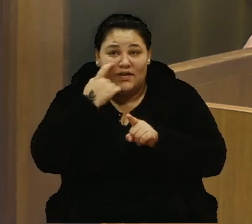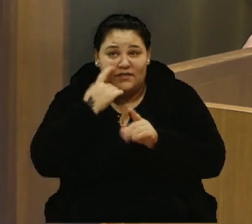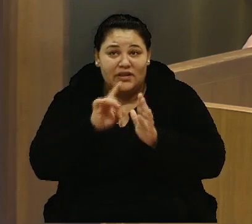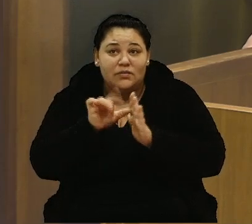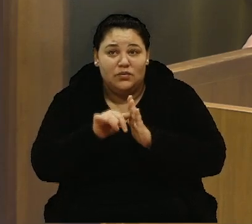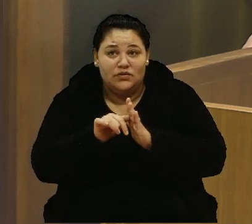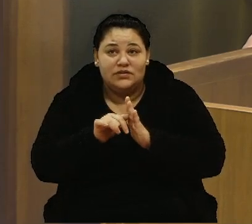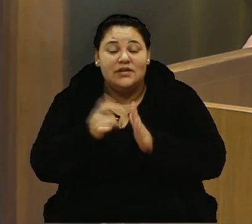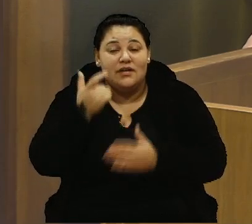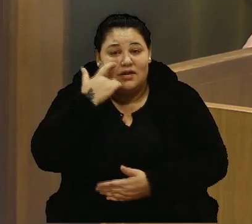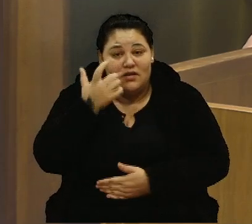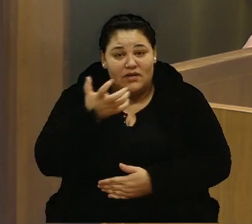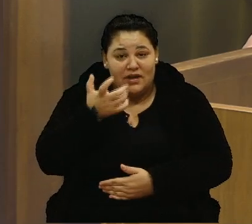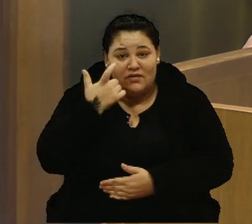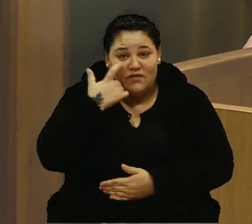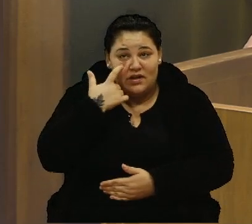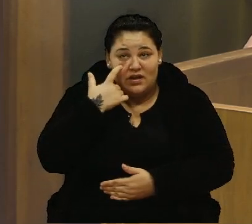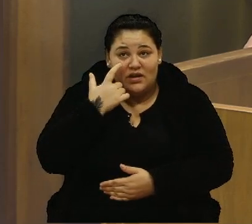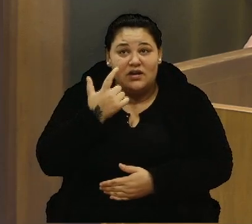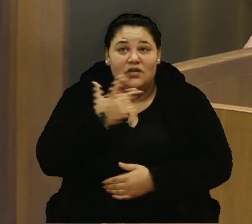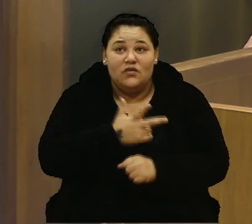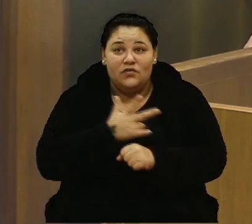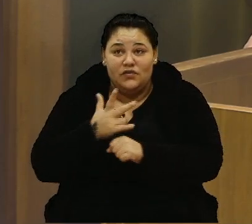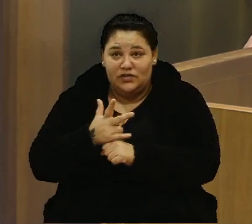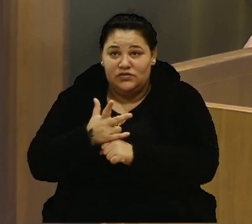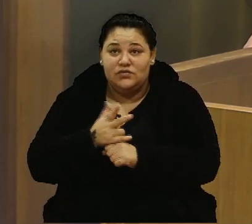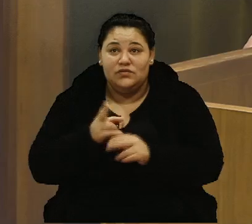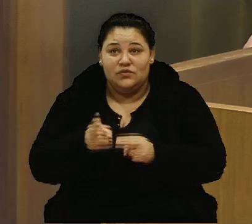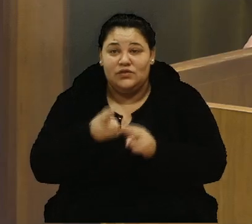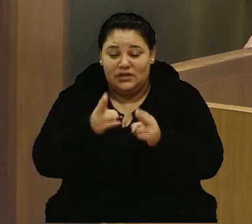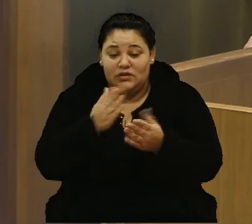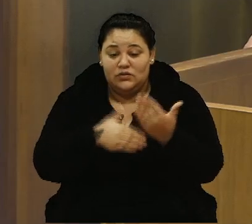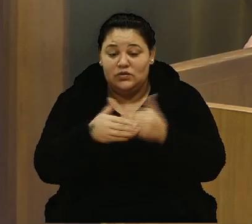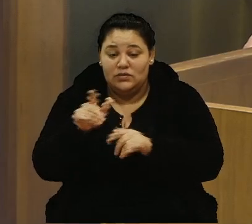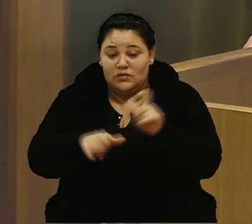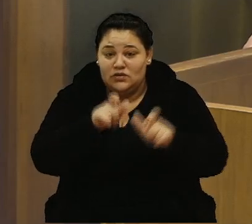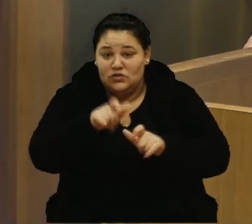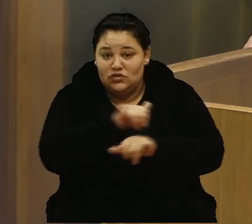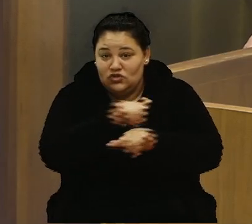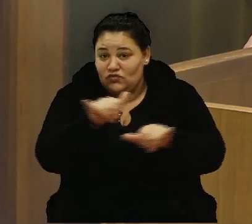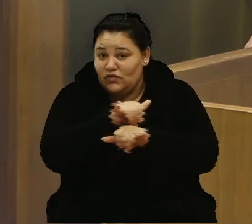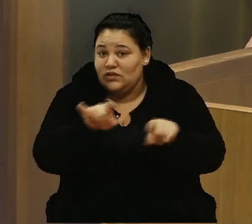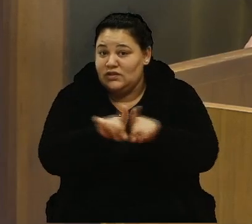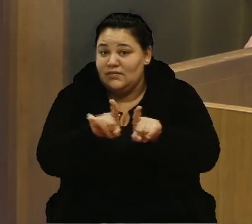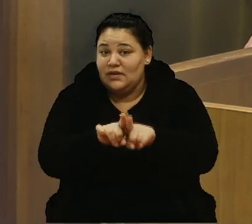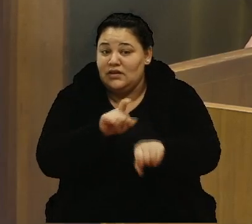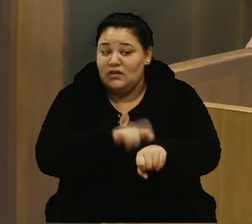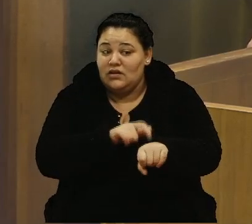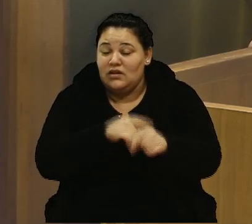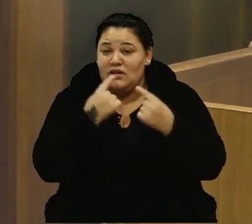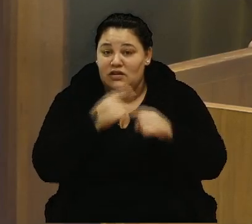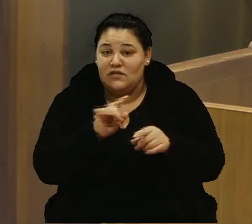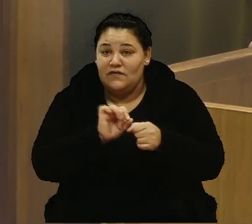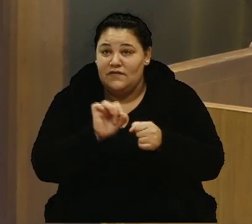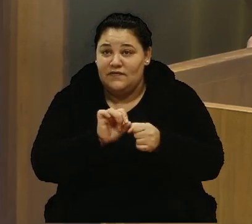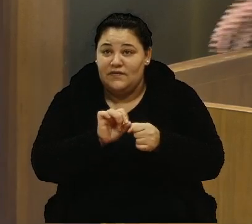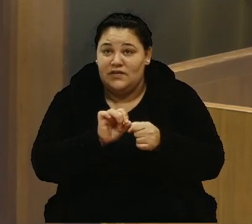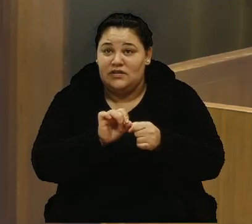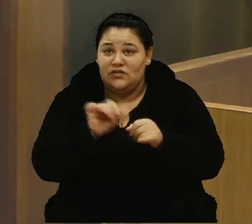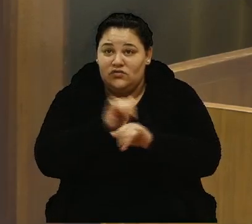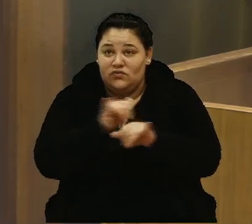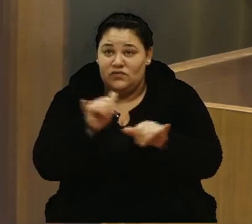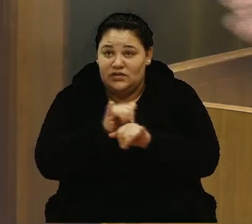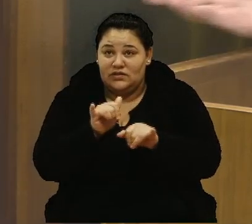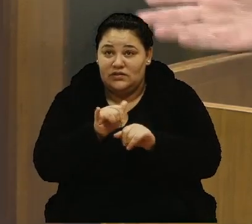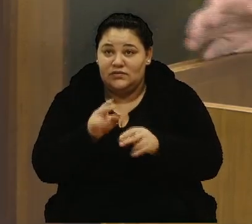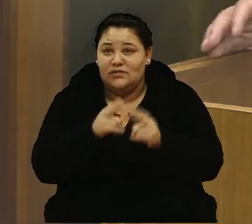ver os videozinhos lá no trem, todo mundo divulgando, tá? Não vamos, pessoal, aí ser seletivo na hora da crítica de vir o trem e depois fazer publicidade em cima do trem.